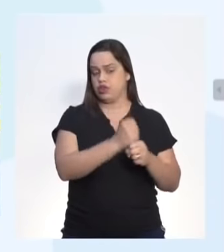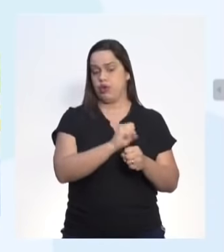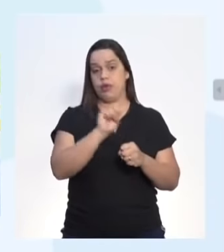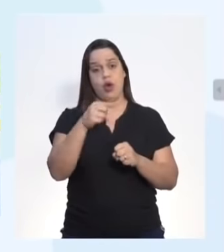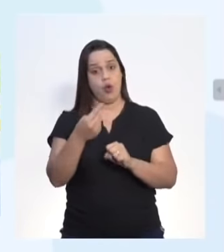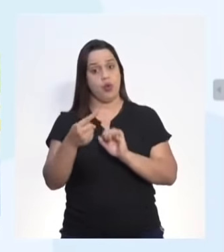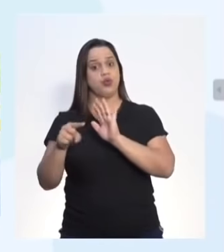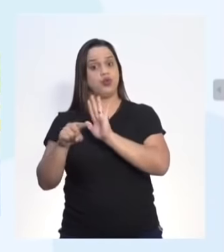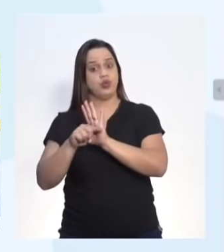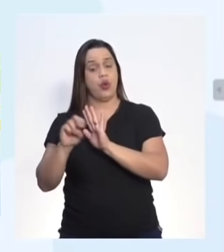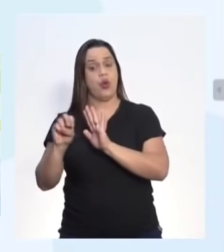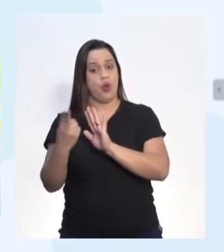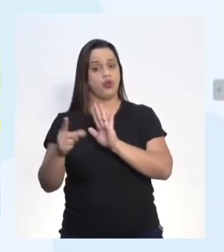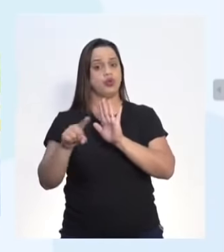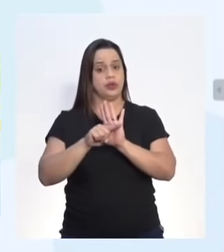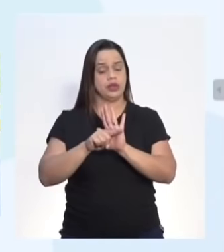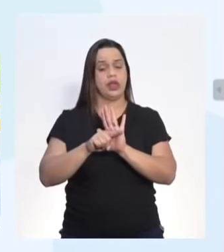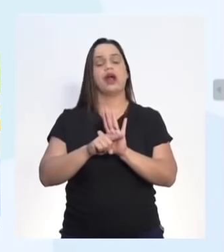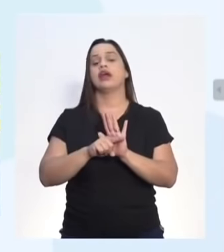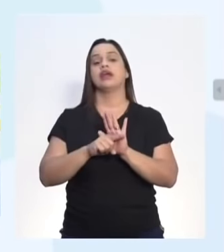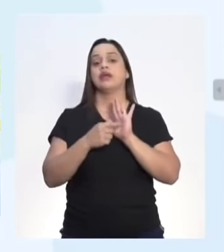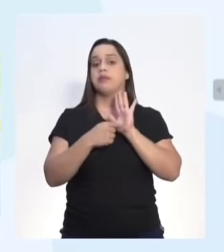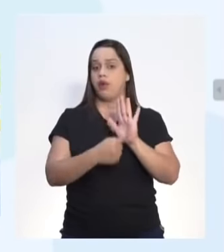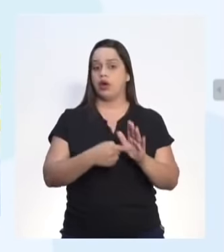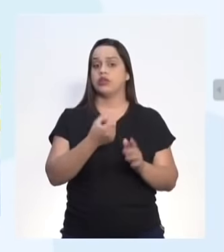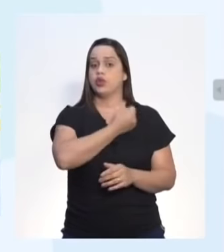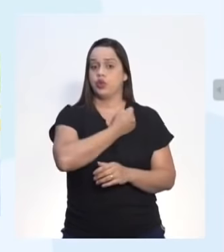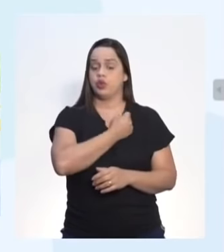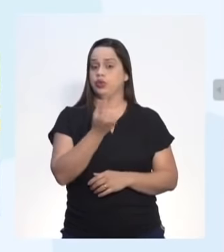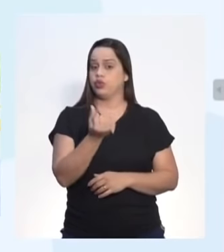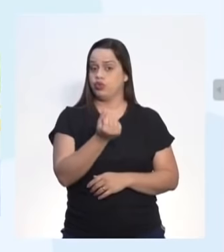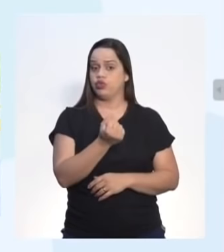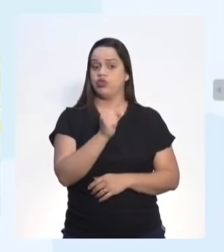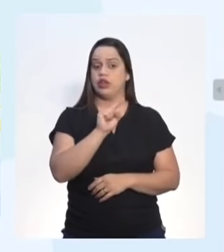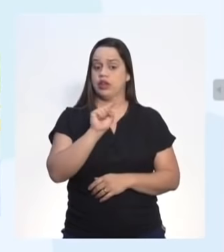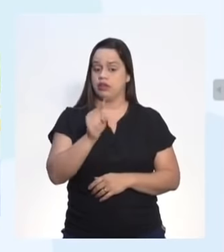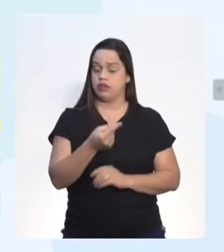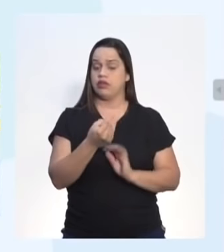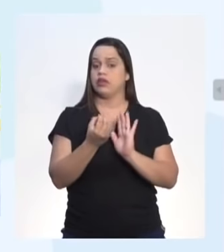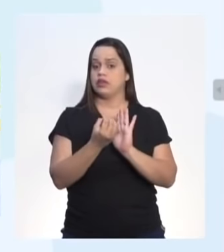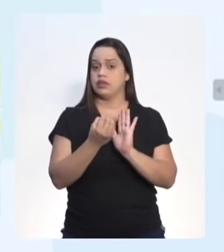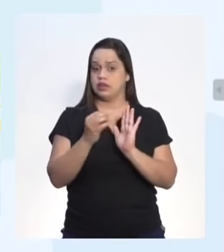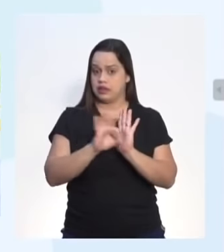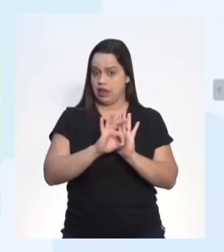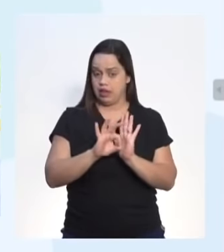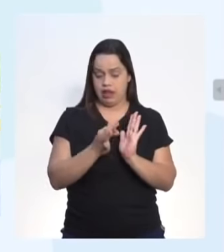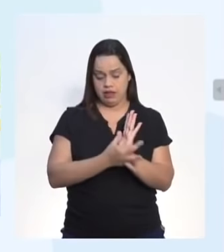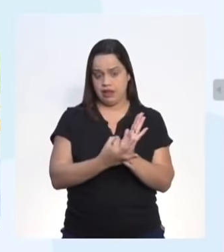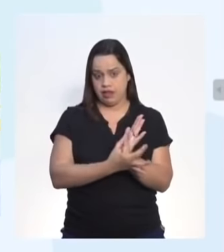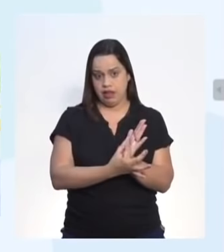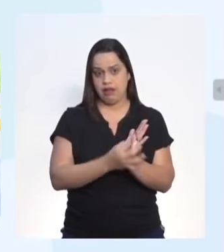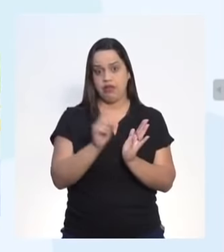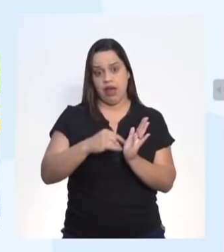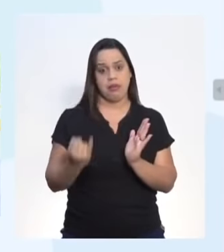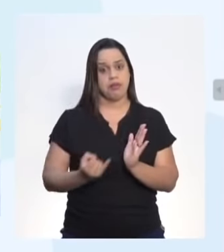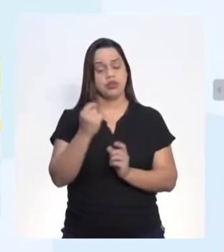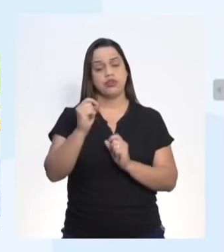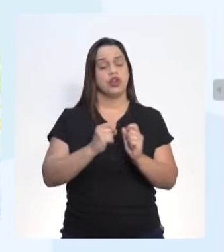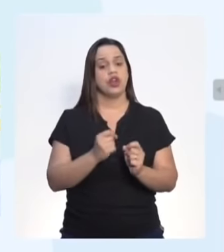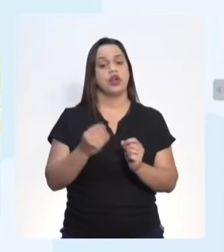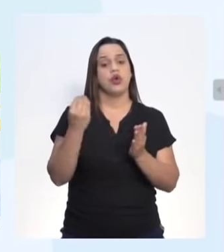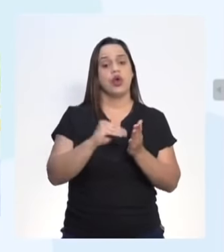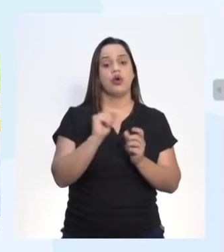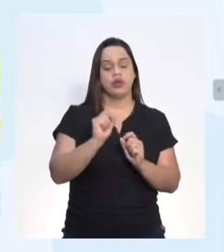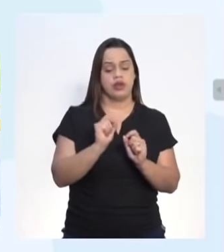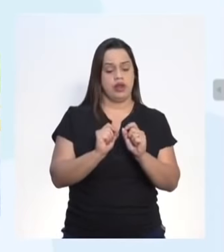que aparecem valores em centavos, no caso aqui em dinheiro, é importante que você posicione a vírgula embaixo da vírgula. Como a gente